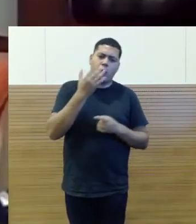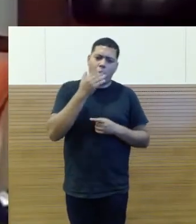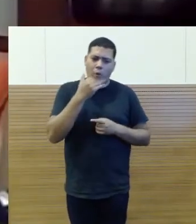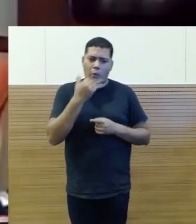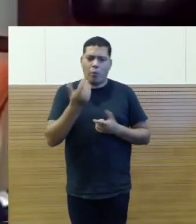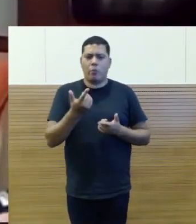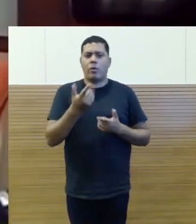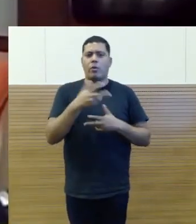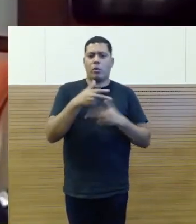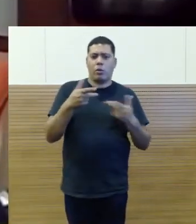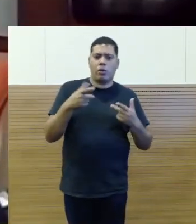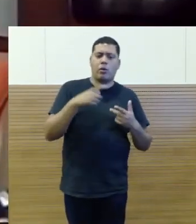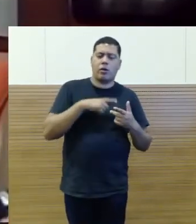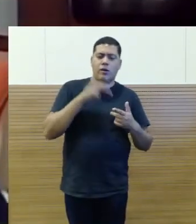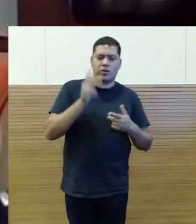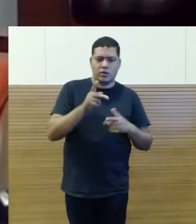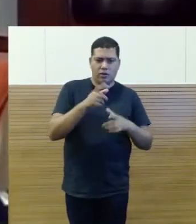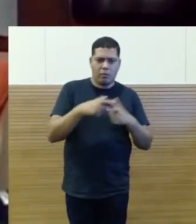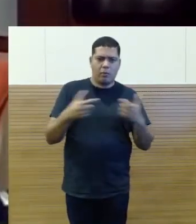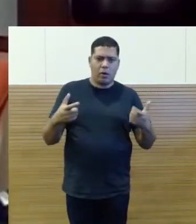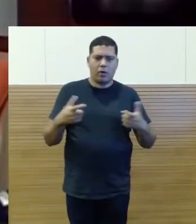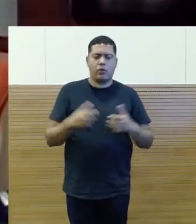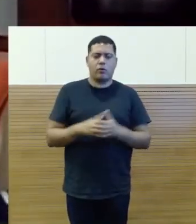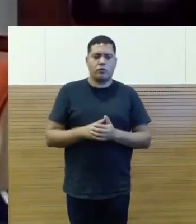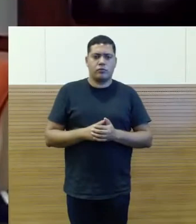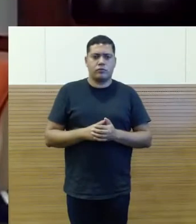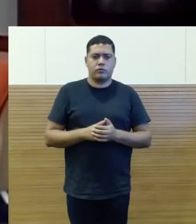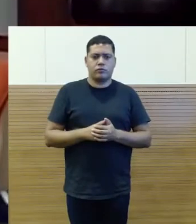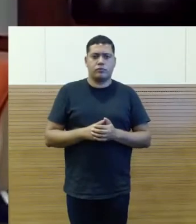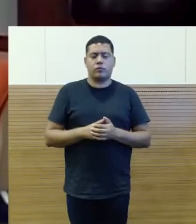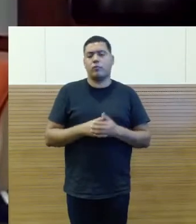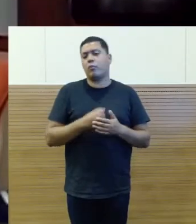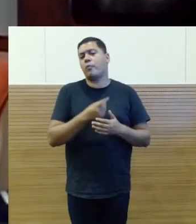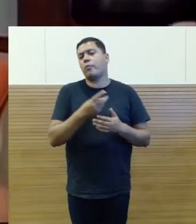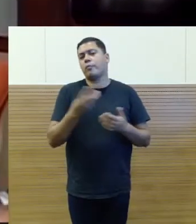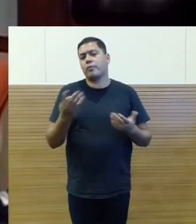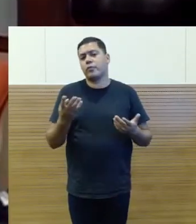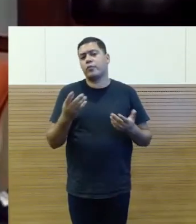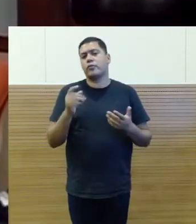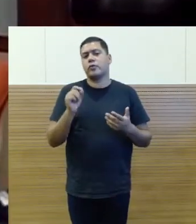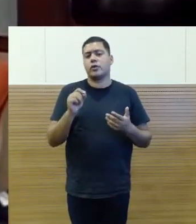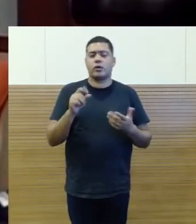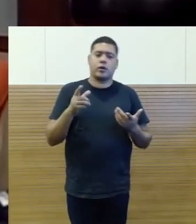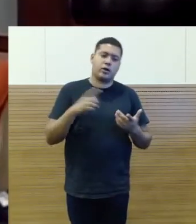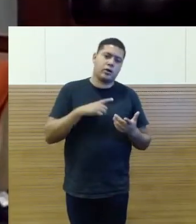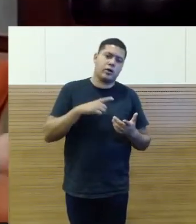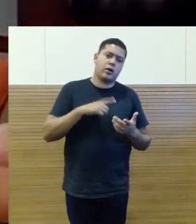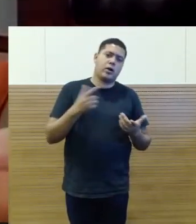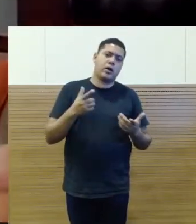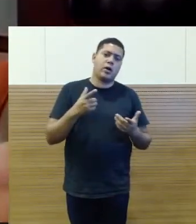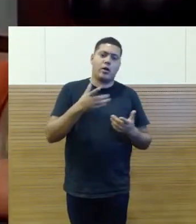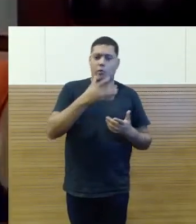alimentos ultraprocessados cada vez é maior no mundo inteiro, né? Quais são os fatores que levam as